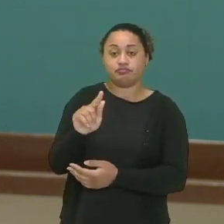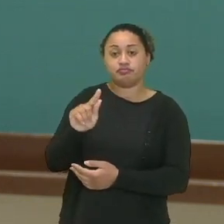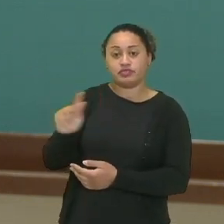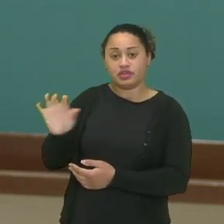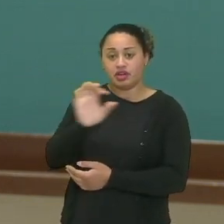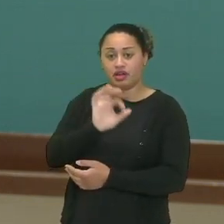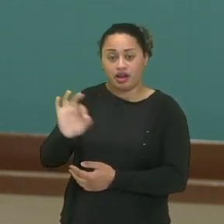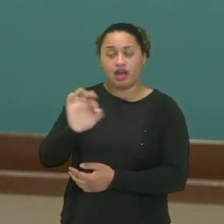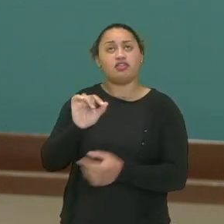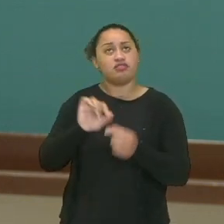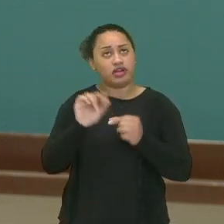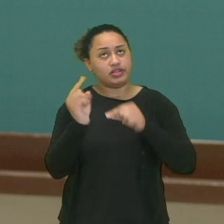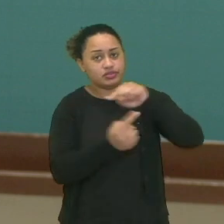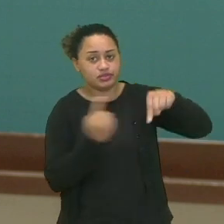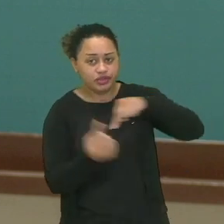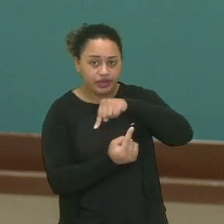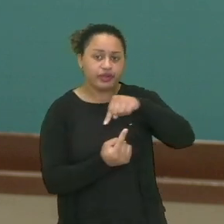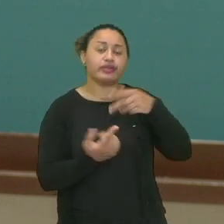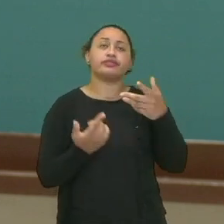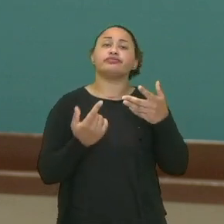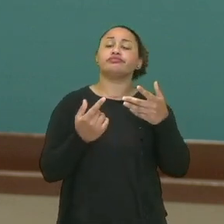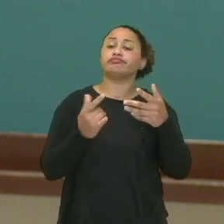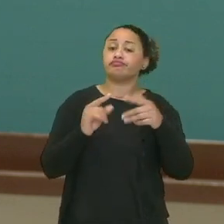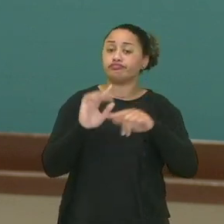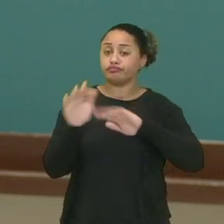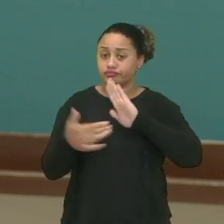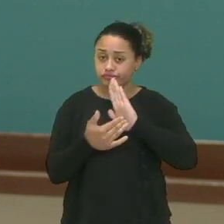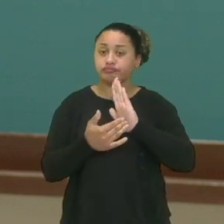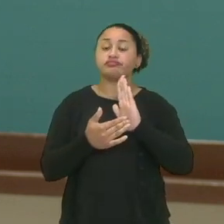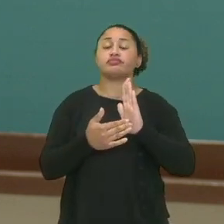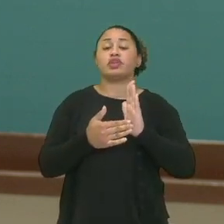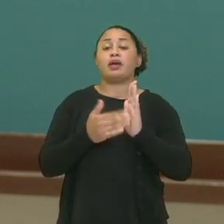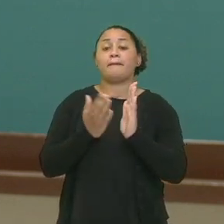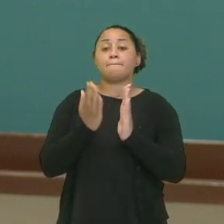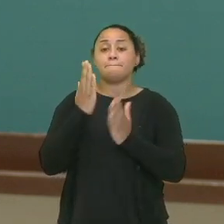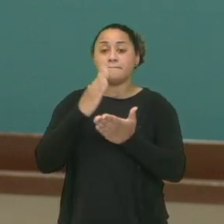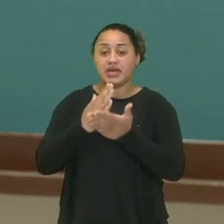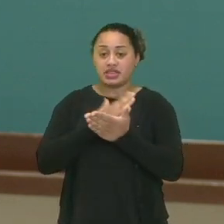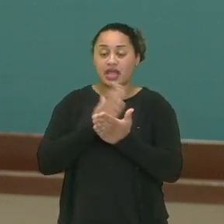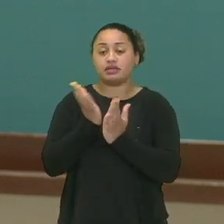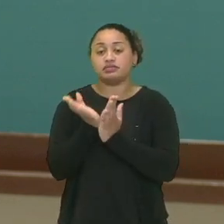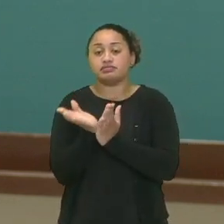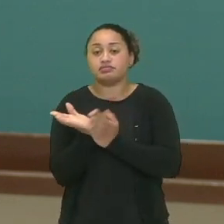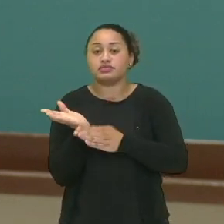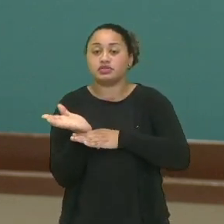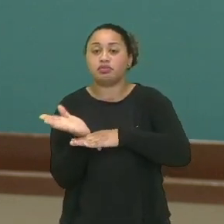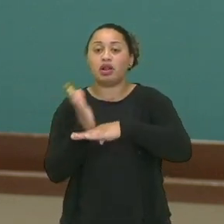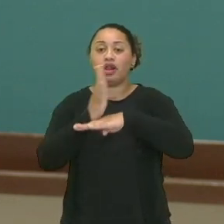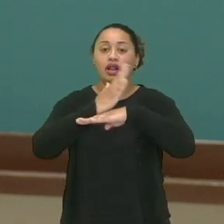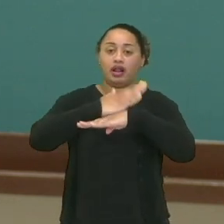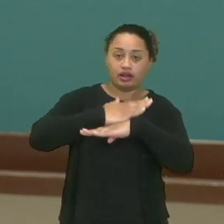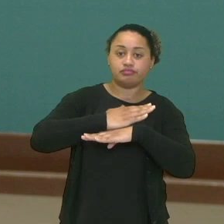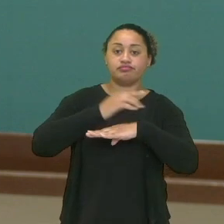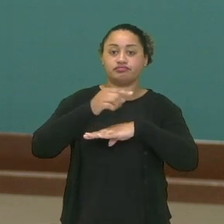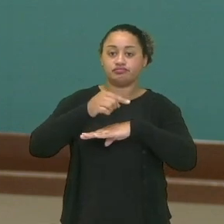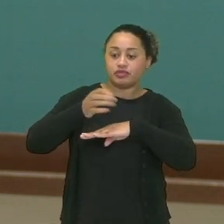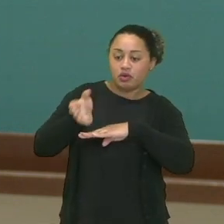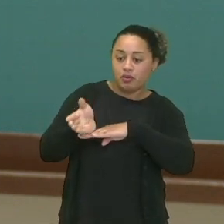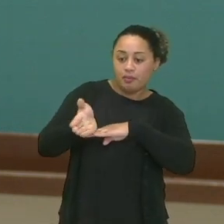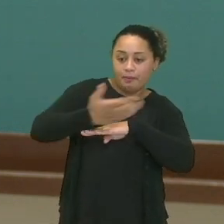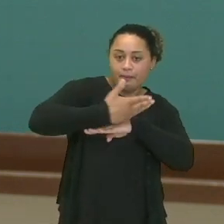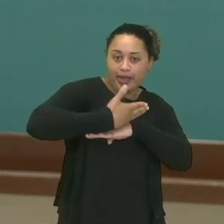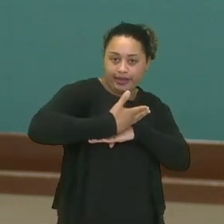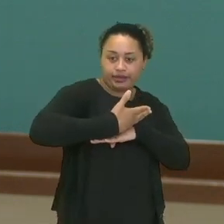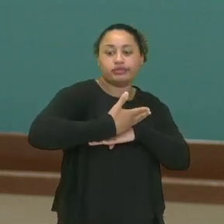giro 360, opa, é um giro completo. Faz um meio giro, então é 180, porque é a metade de 360,